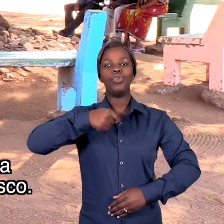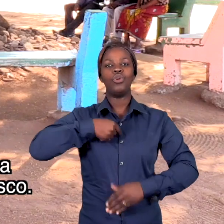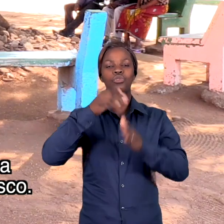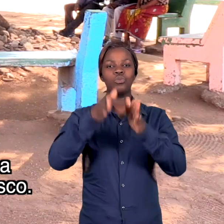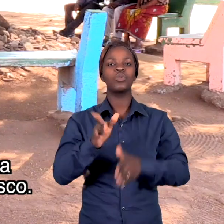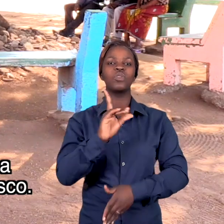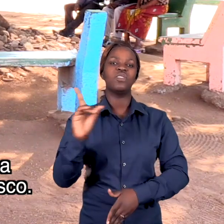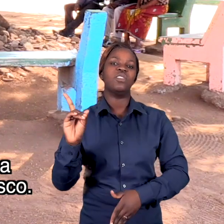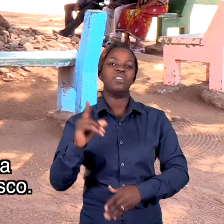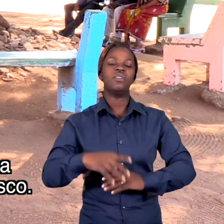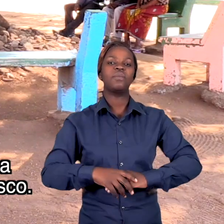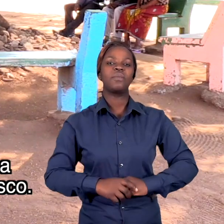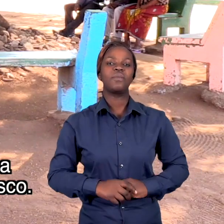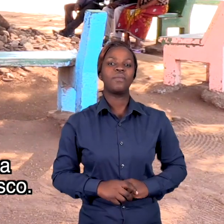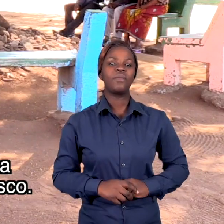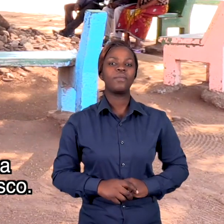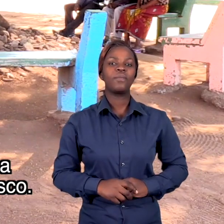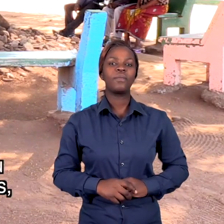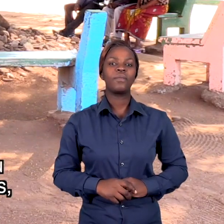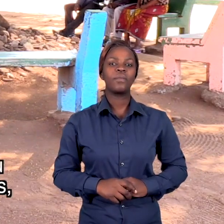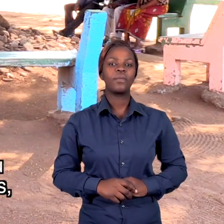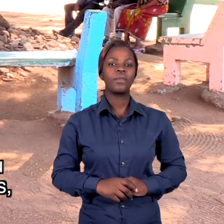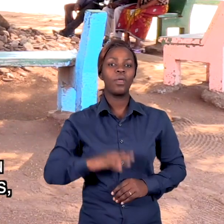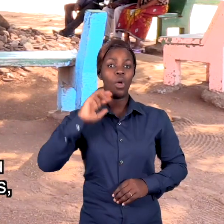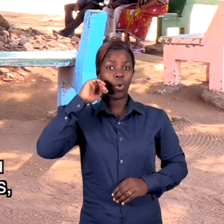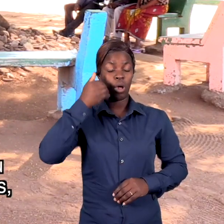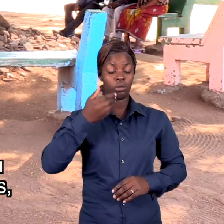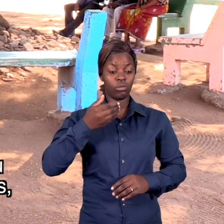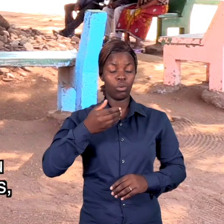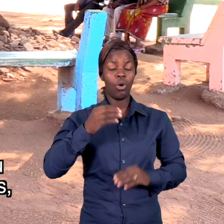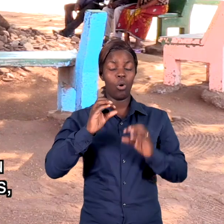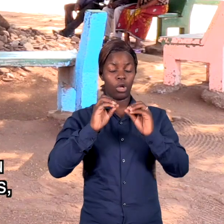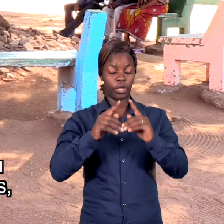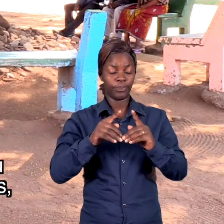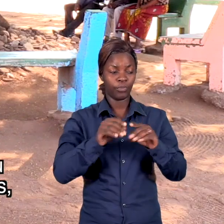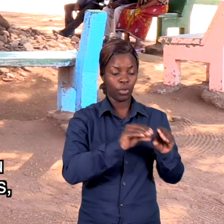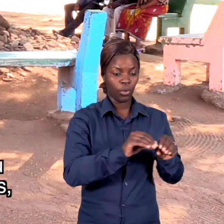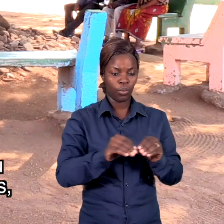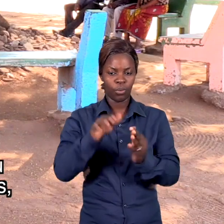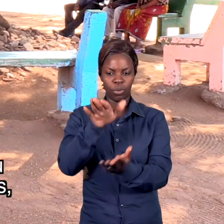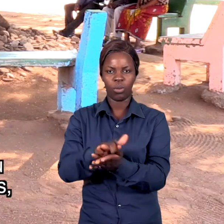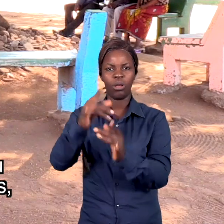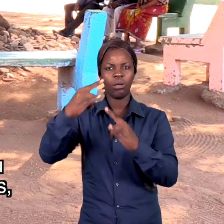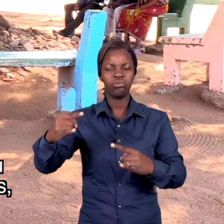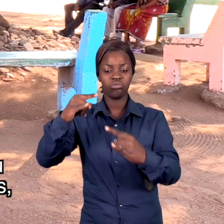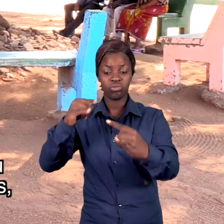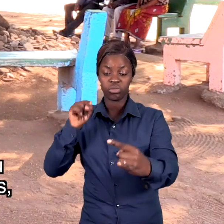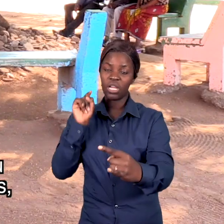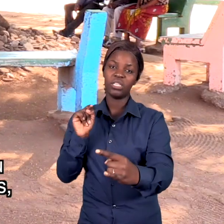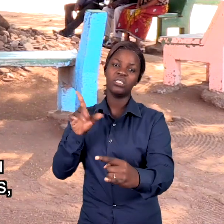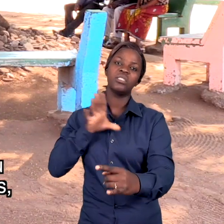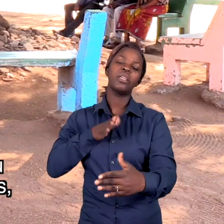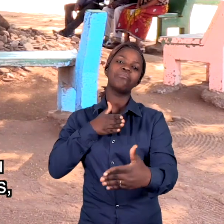precaver essa situação de nós estarmos em risco. E depois de termos saído também para o centro de